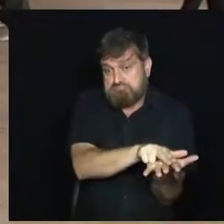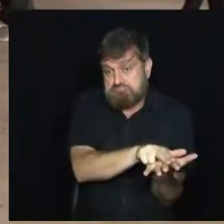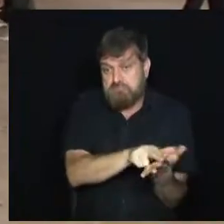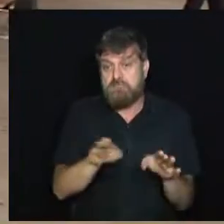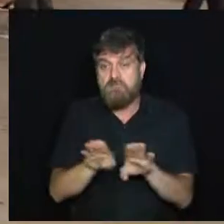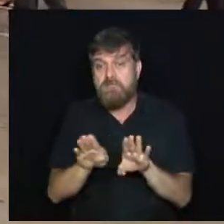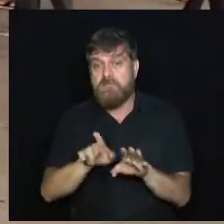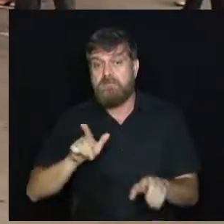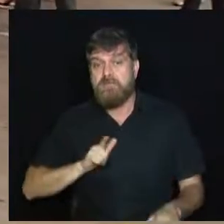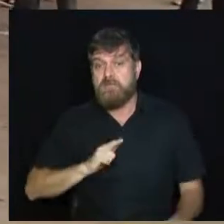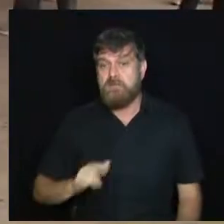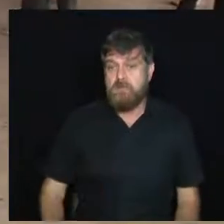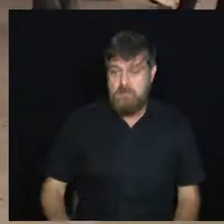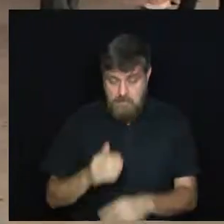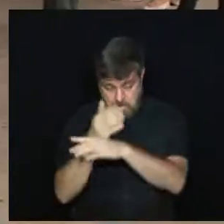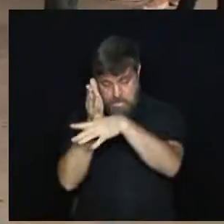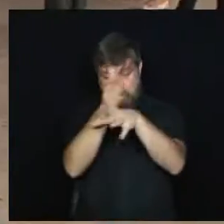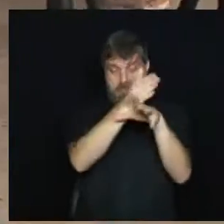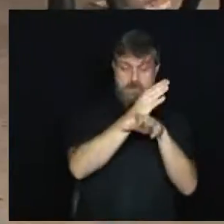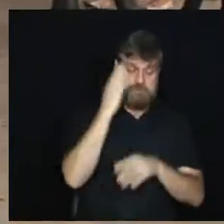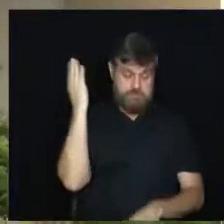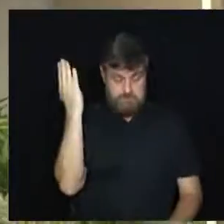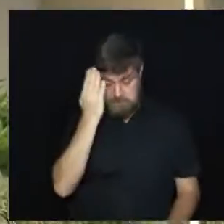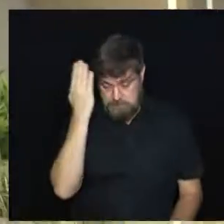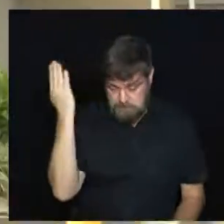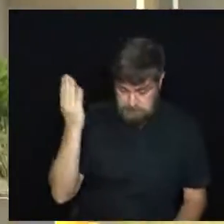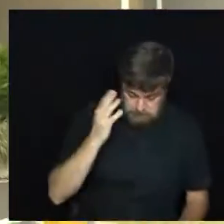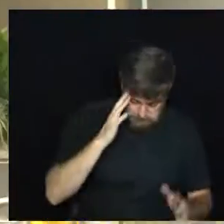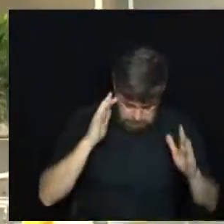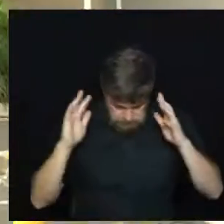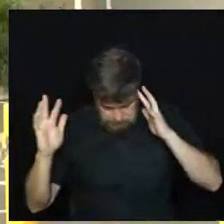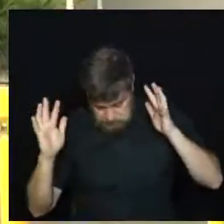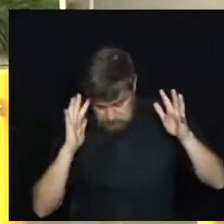também a desorientação, falta de lucidez